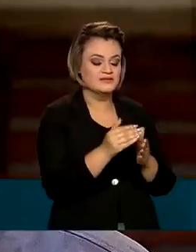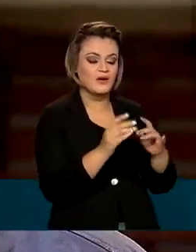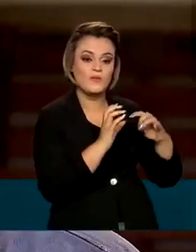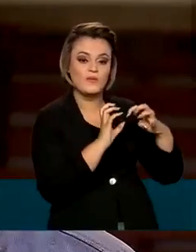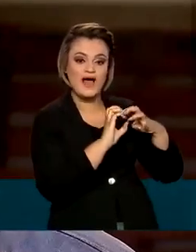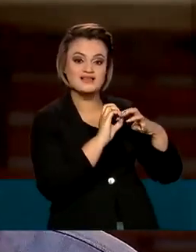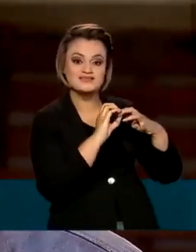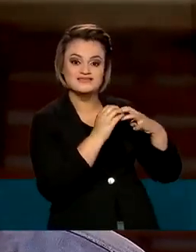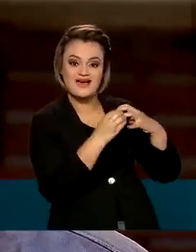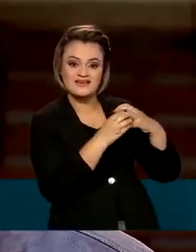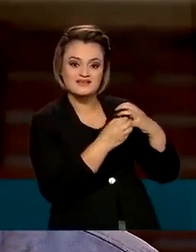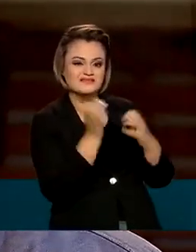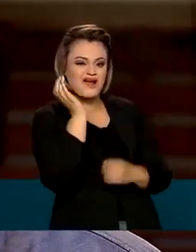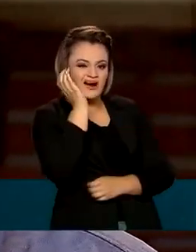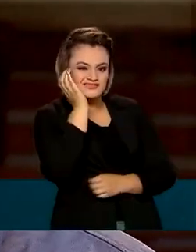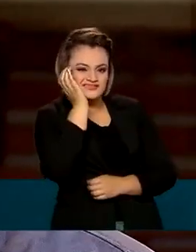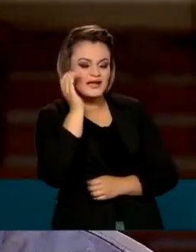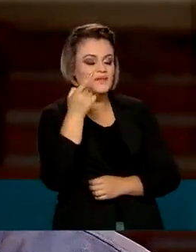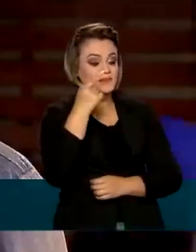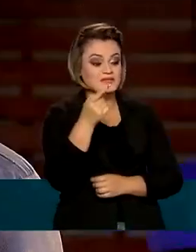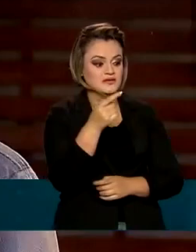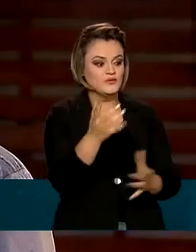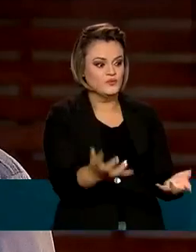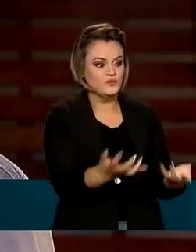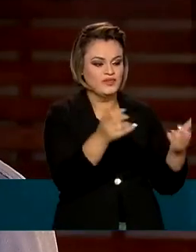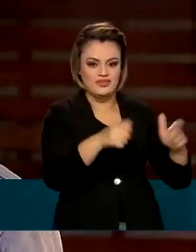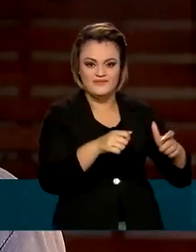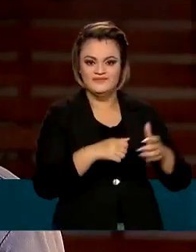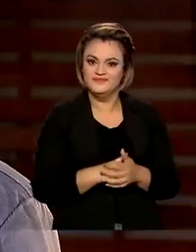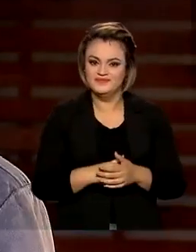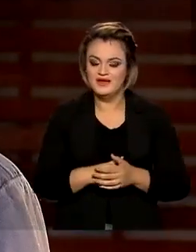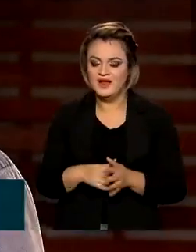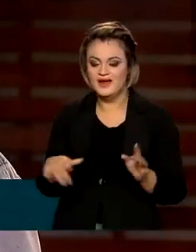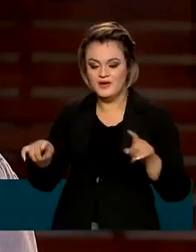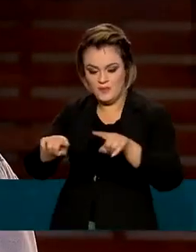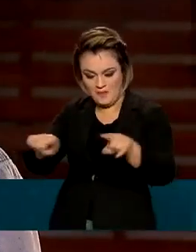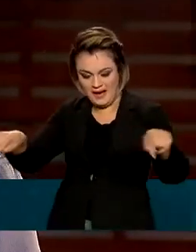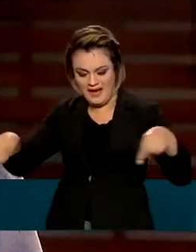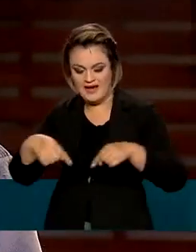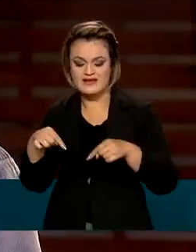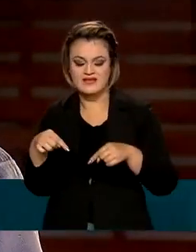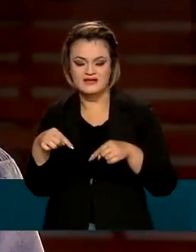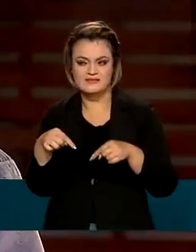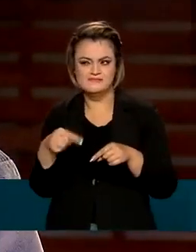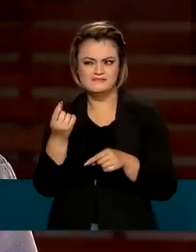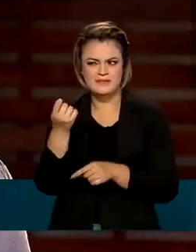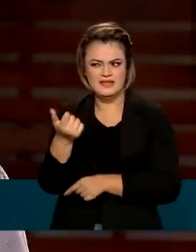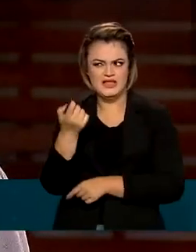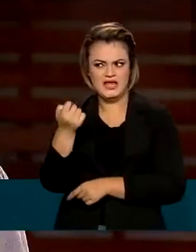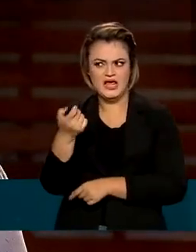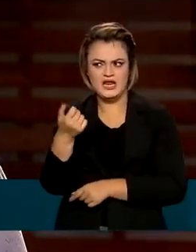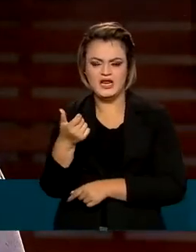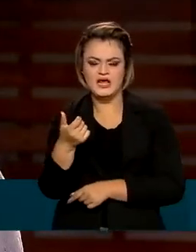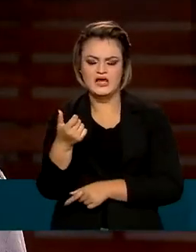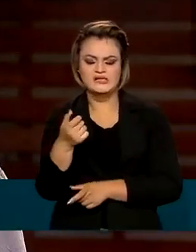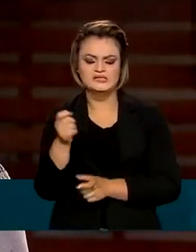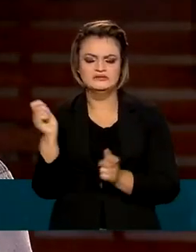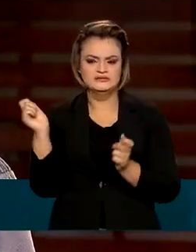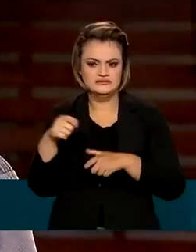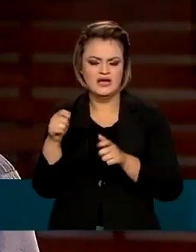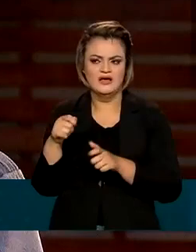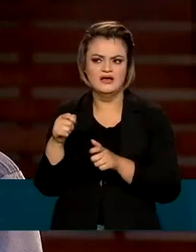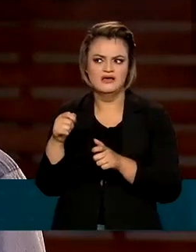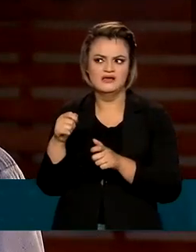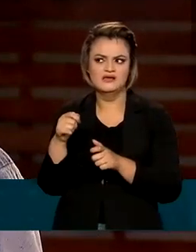açaí de olho na rentabilidade do negócio uma hora porque a gente vai produzir uma quantidade com